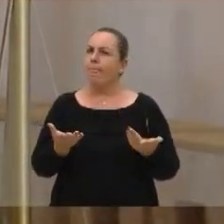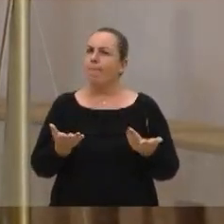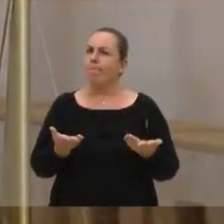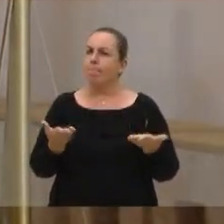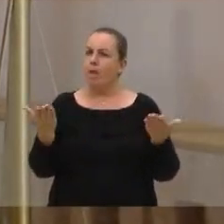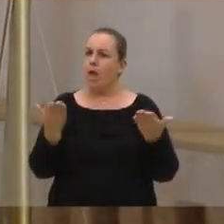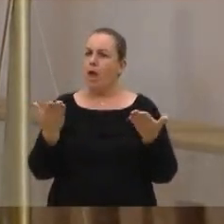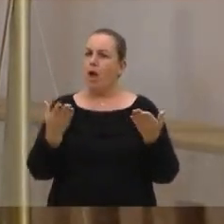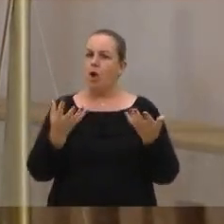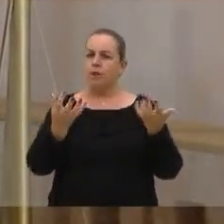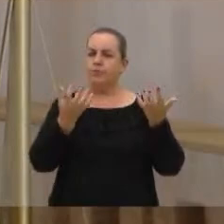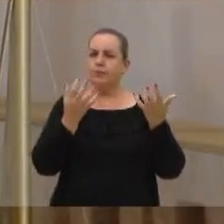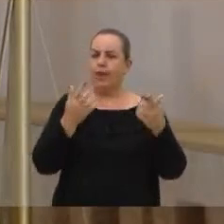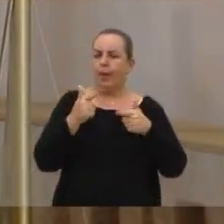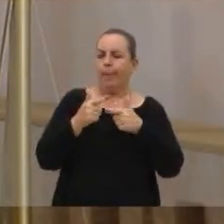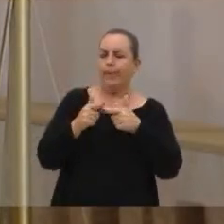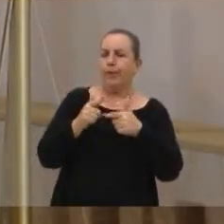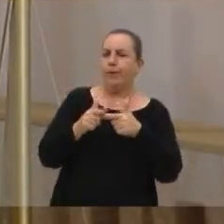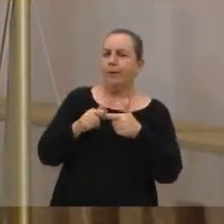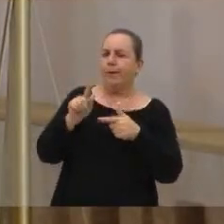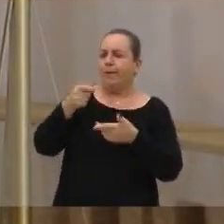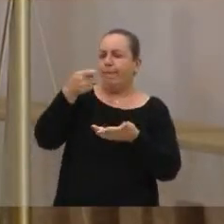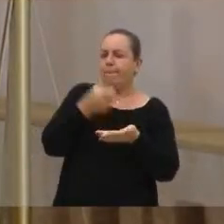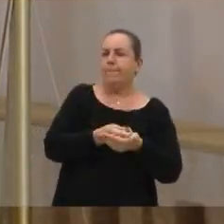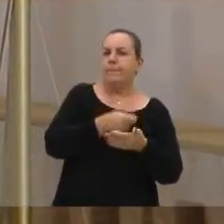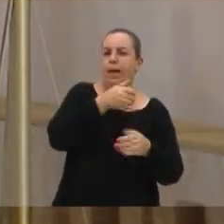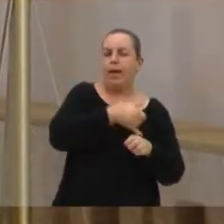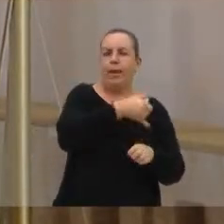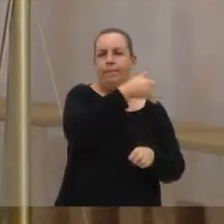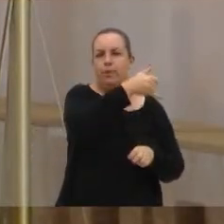Agora eles querem criar um problema para pagar imposto?